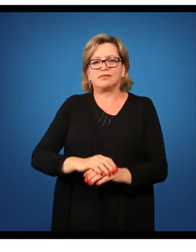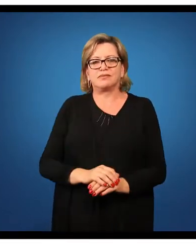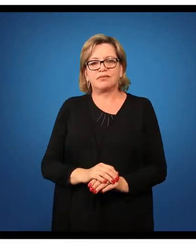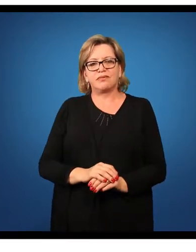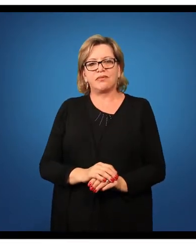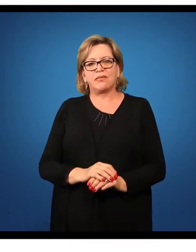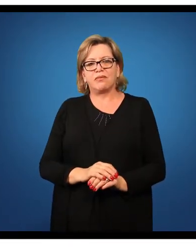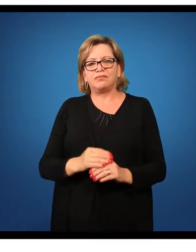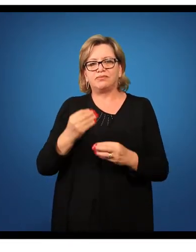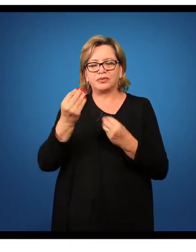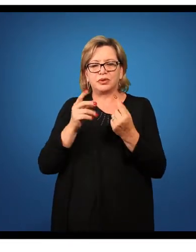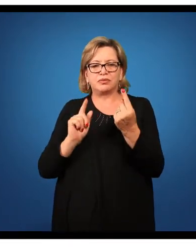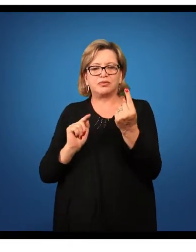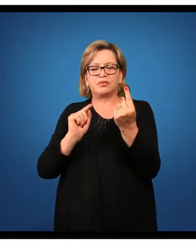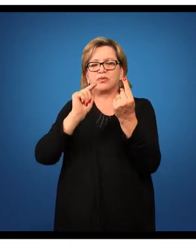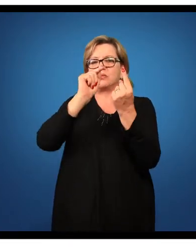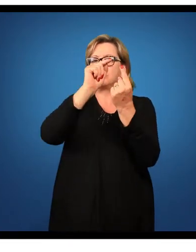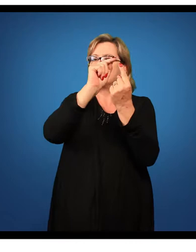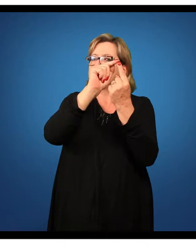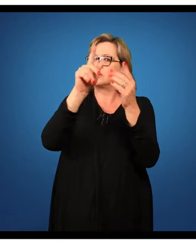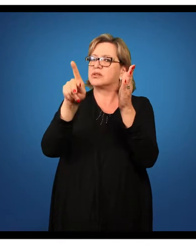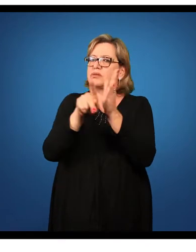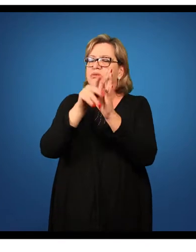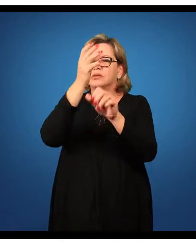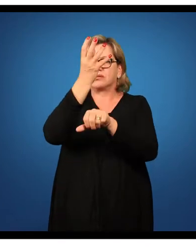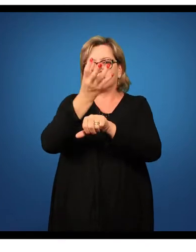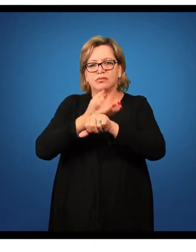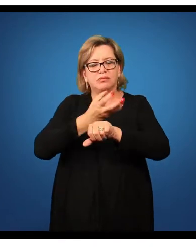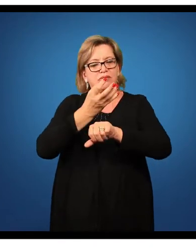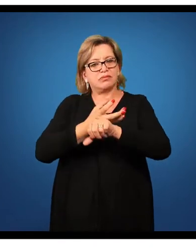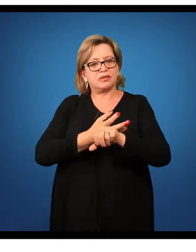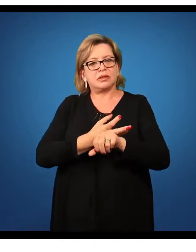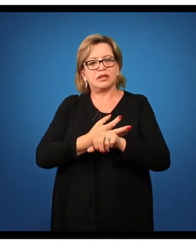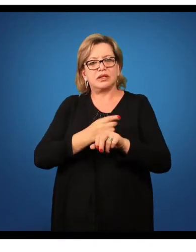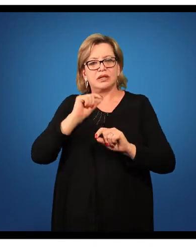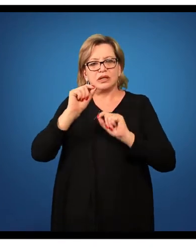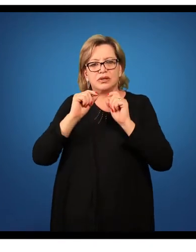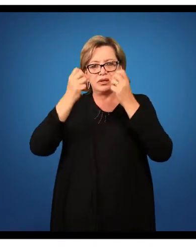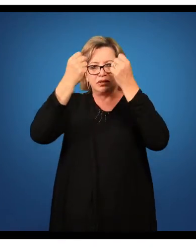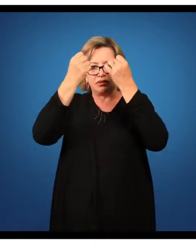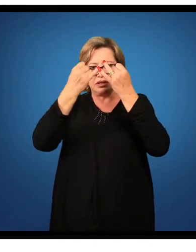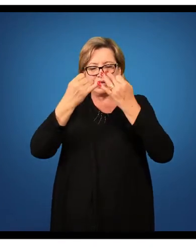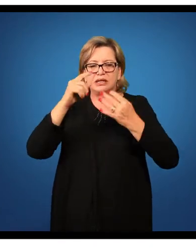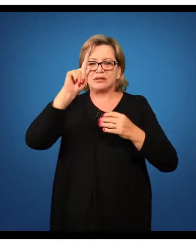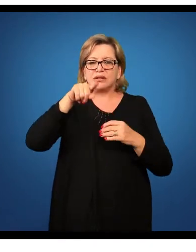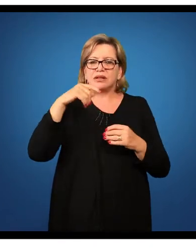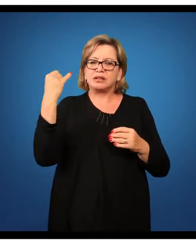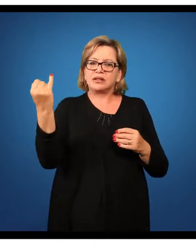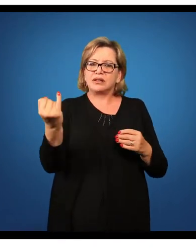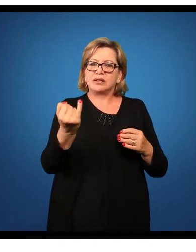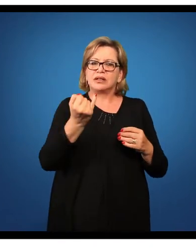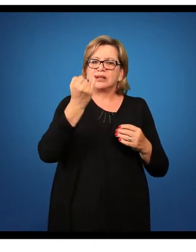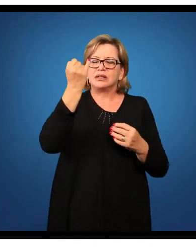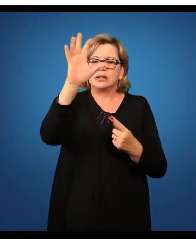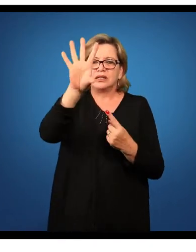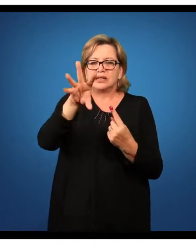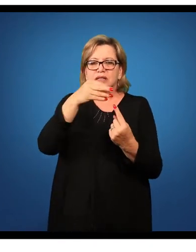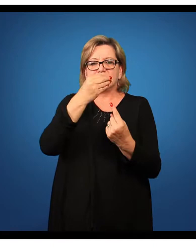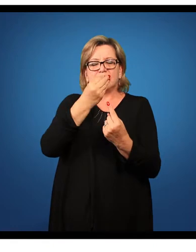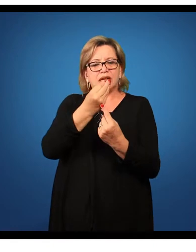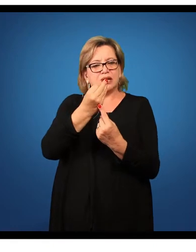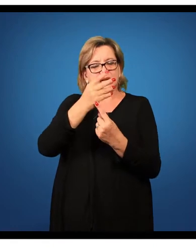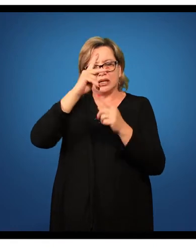então como objetivo dessa disciplina é trataremos da importância da arte para a formação